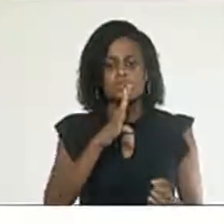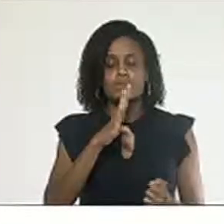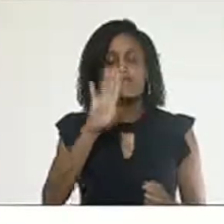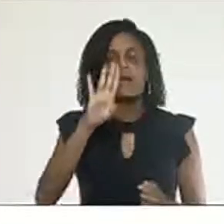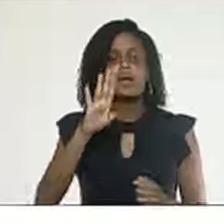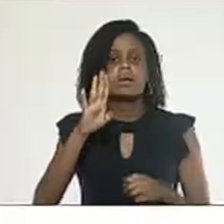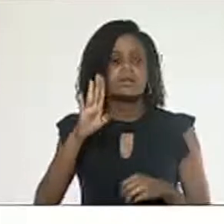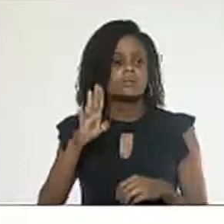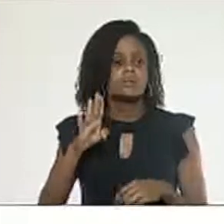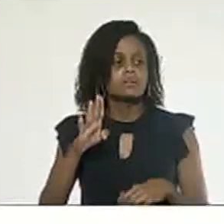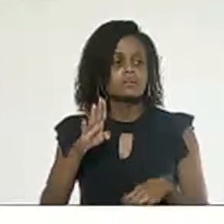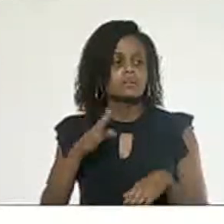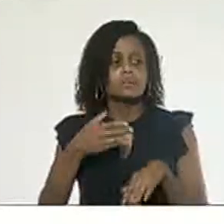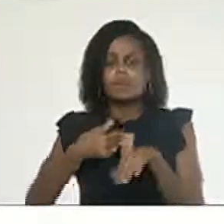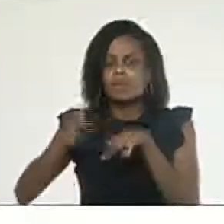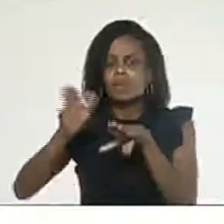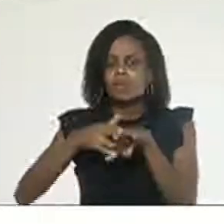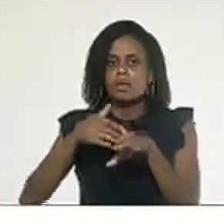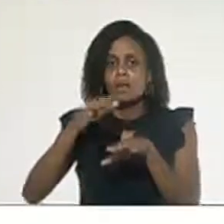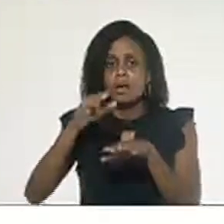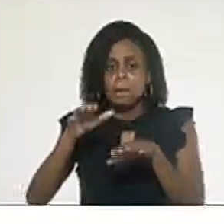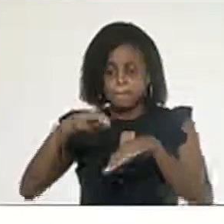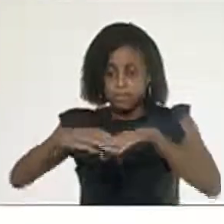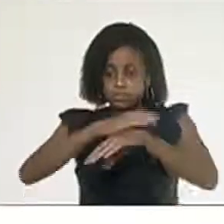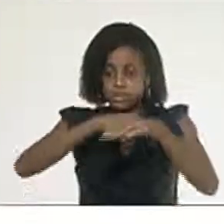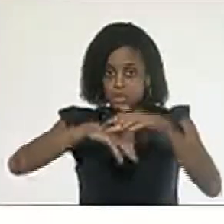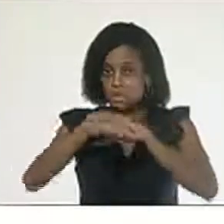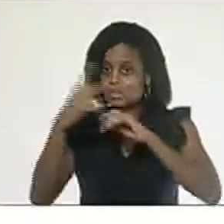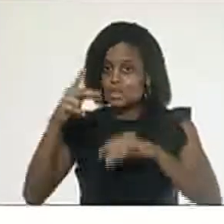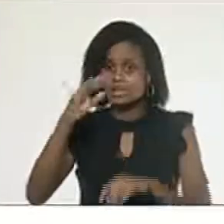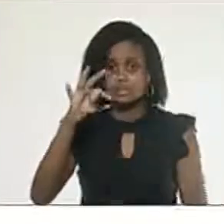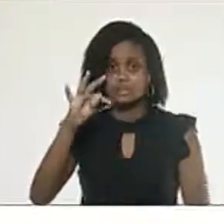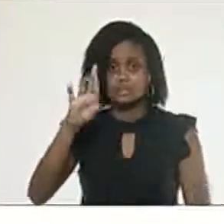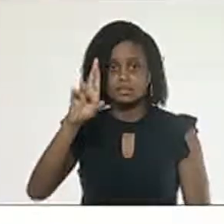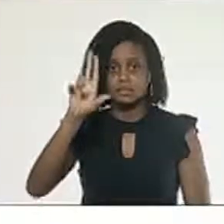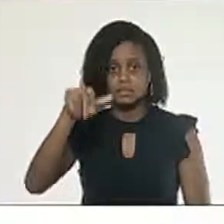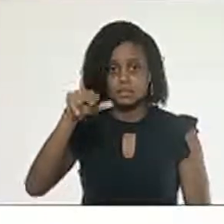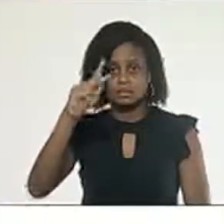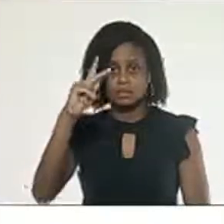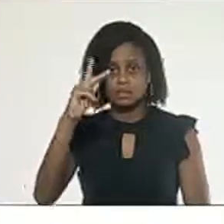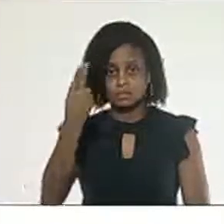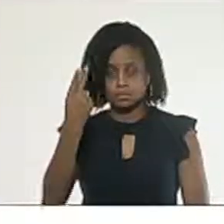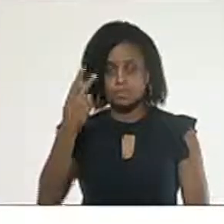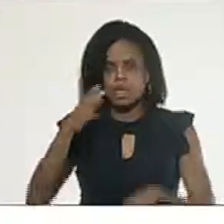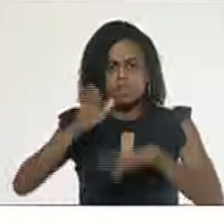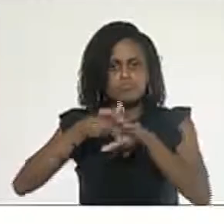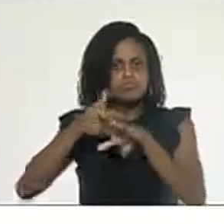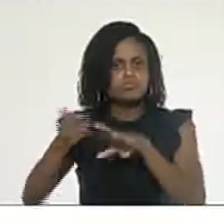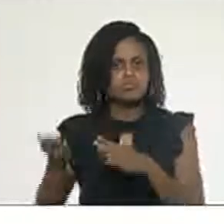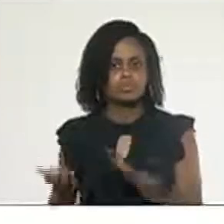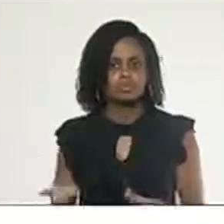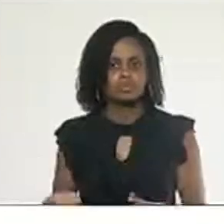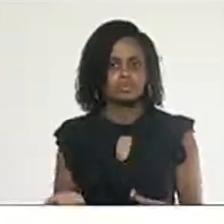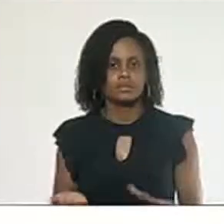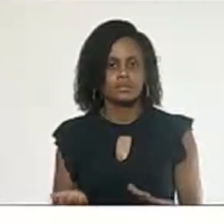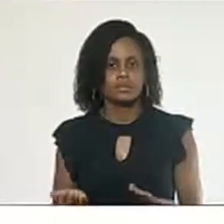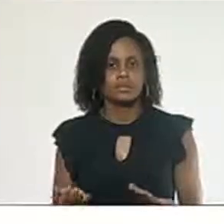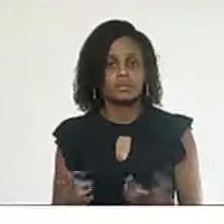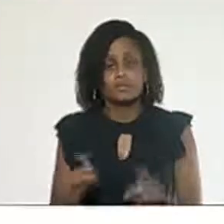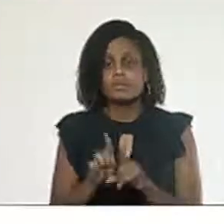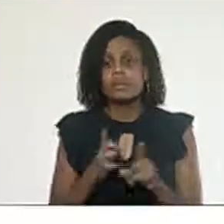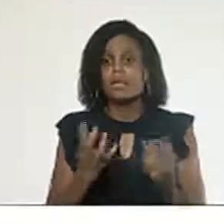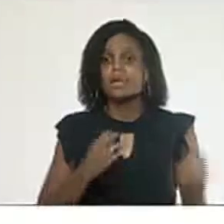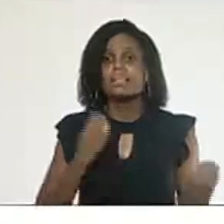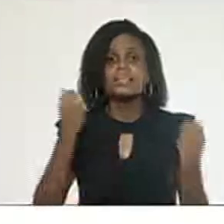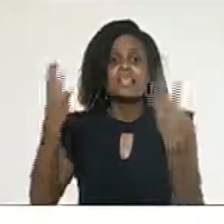do Trump. E não só isso, quer entregar todas as nossas riquezas. A gente